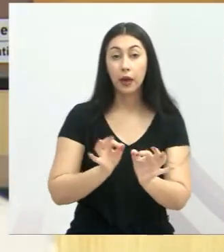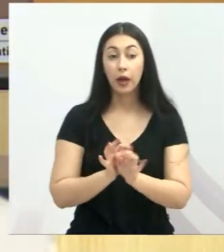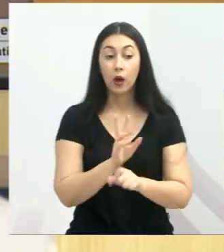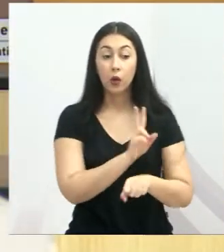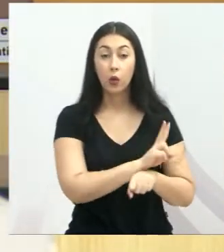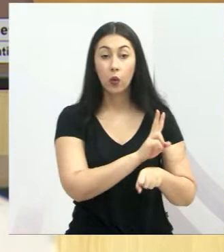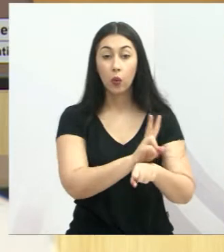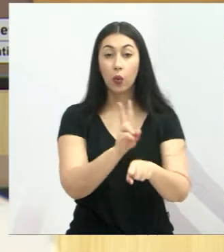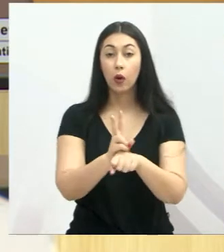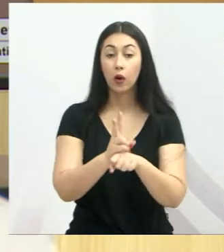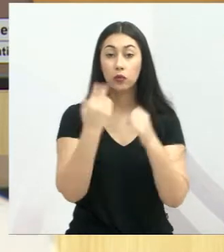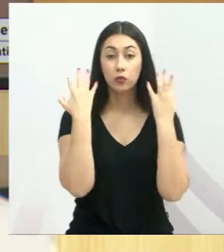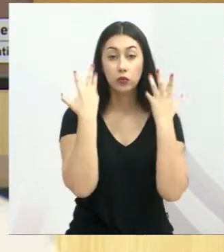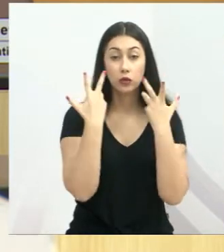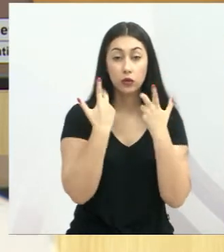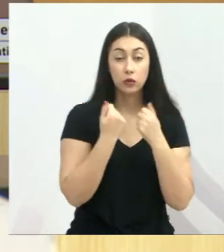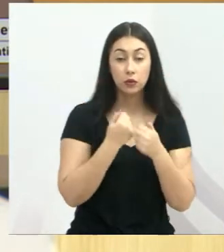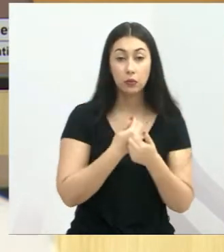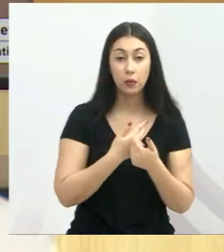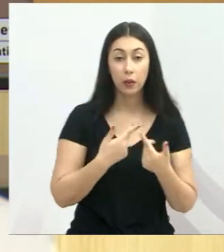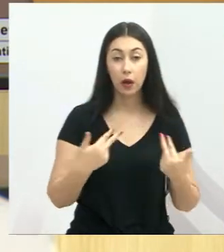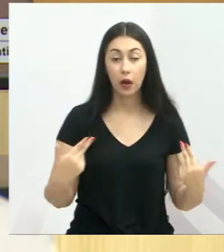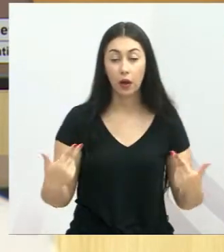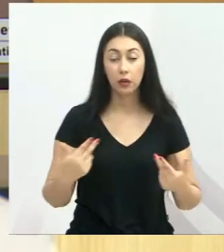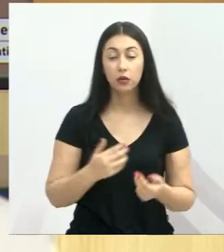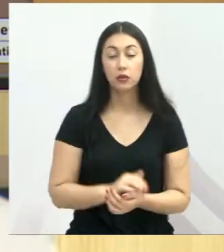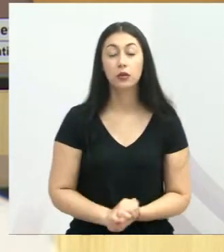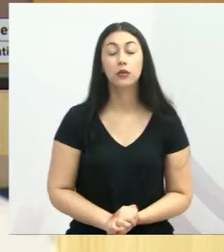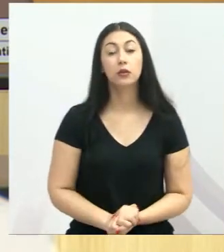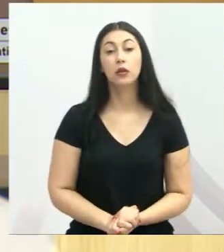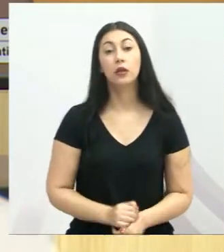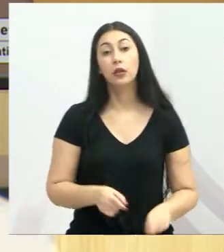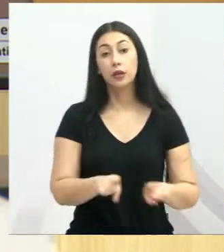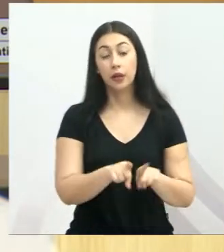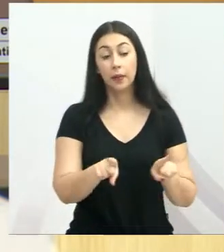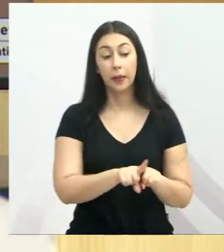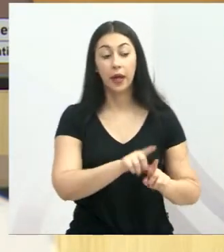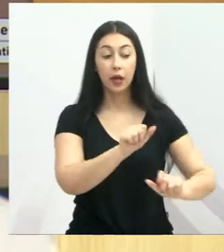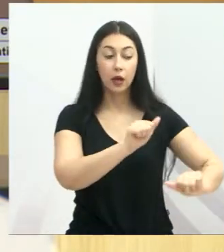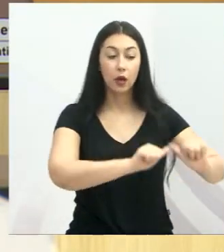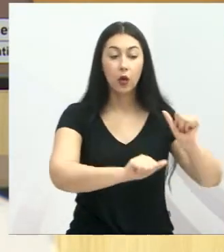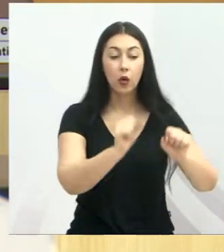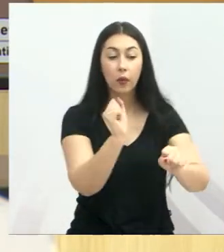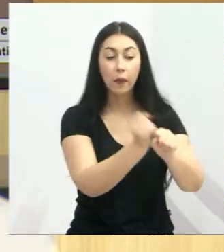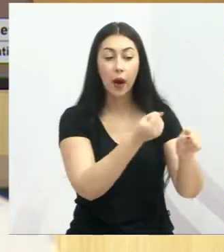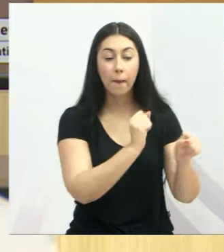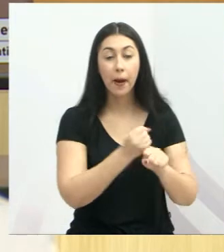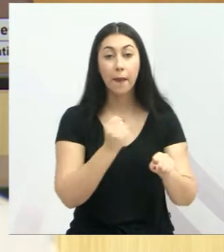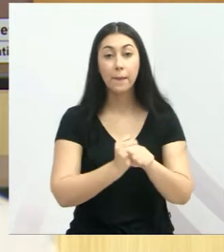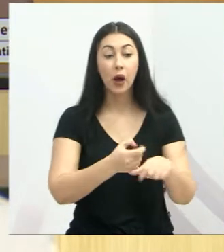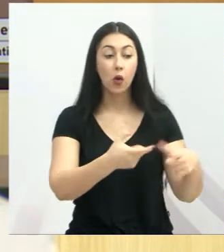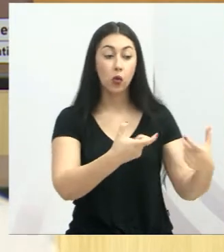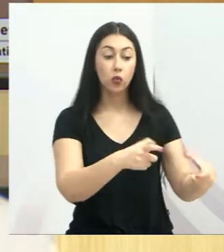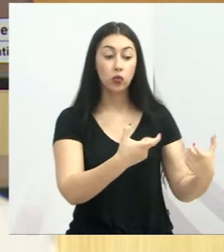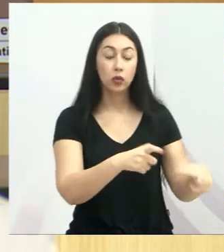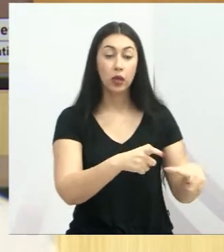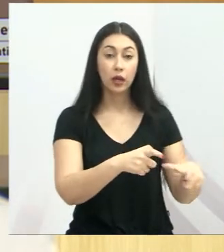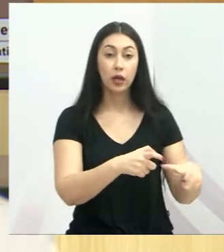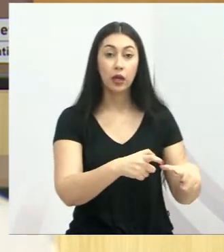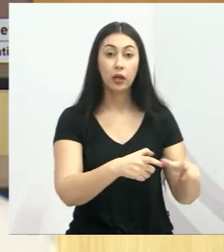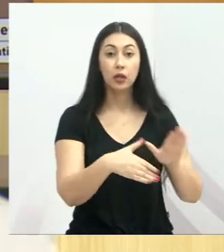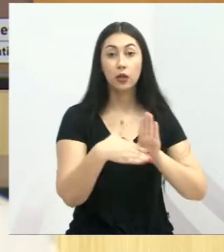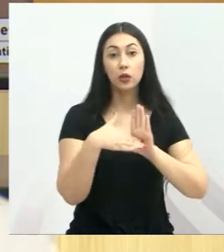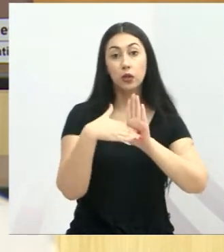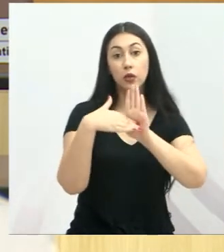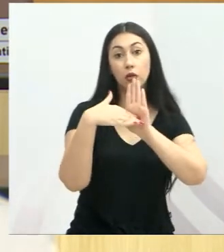Animal, a composição e reforma do Centro de Castração, Atendimento Veterinário